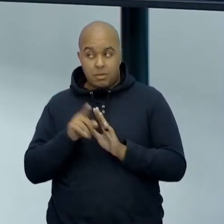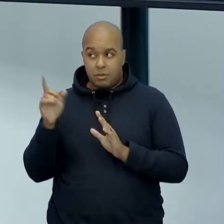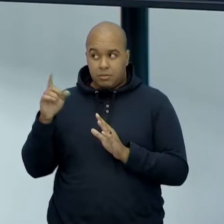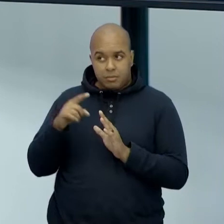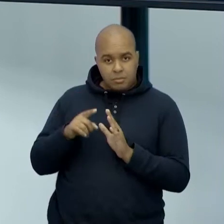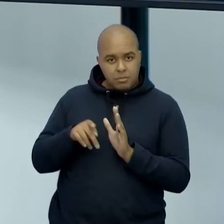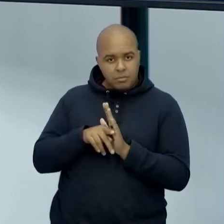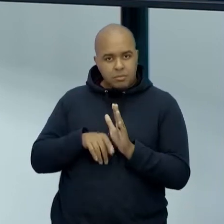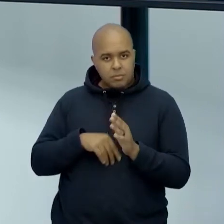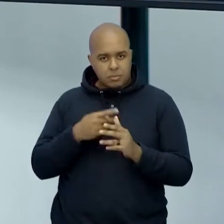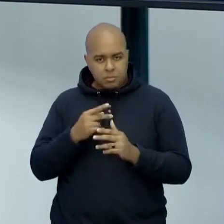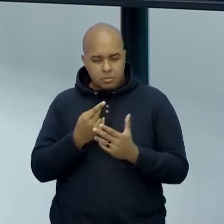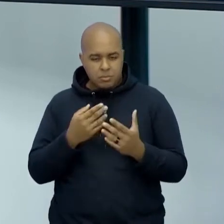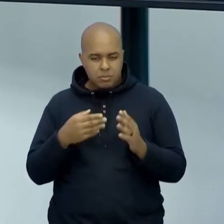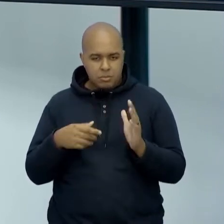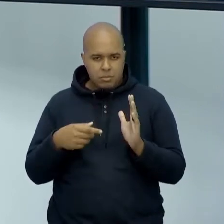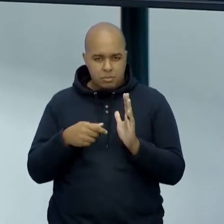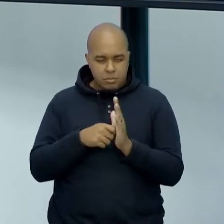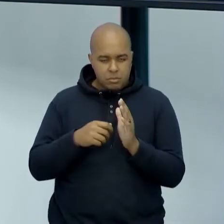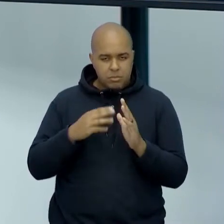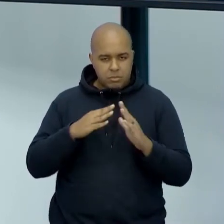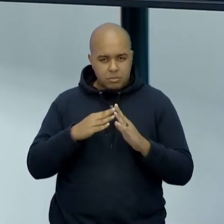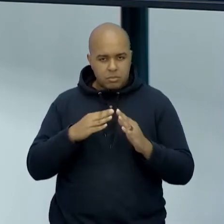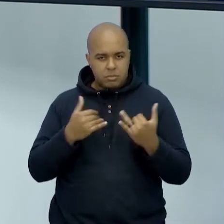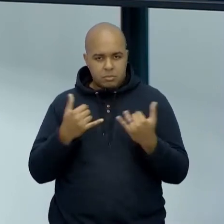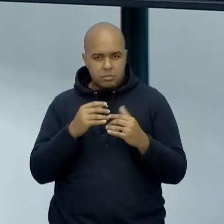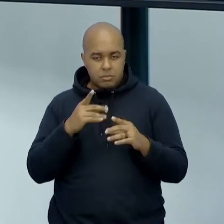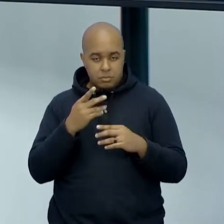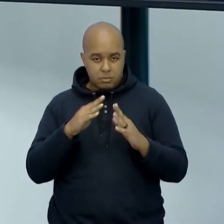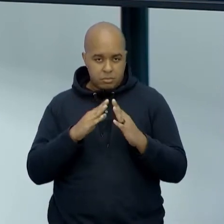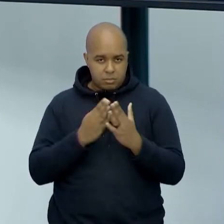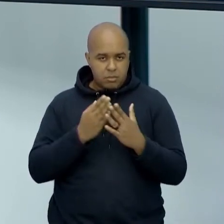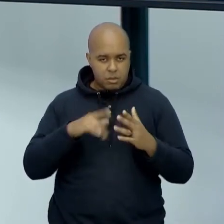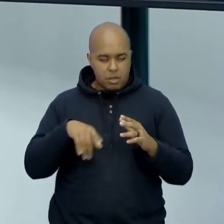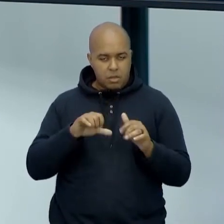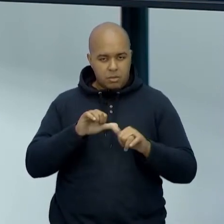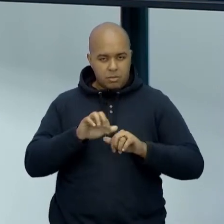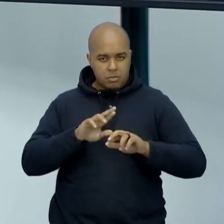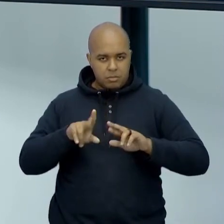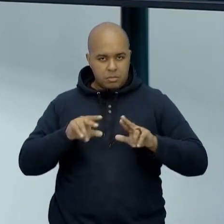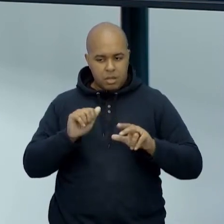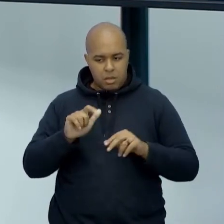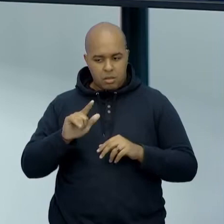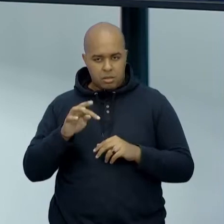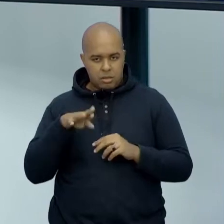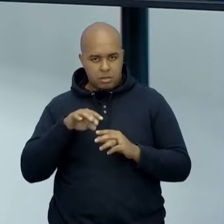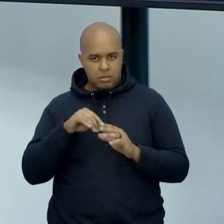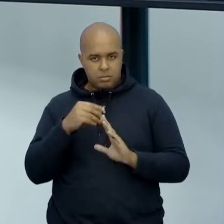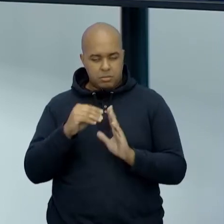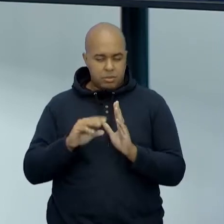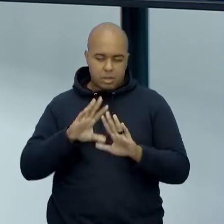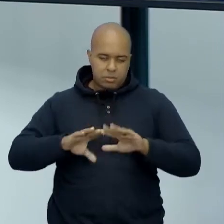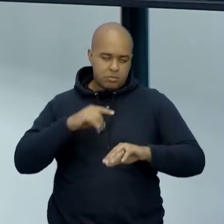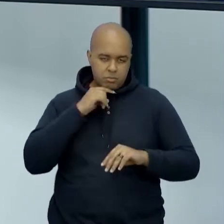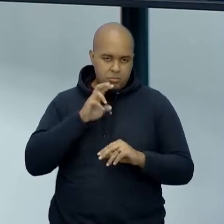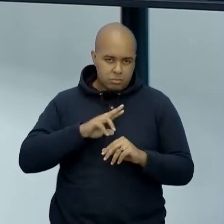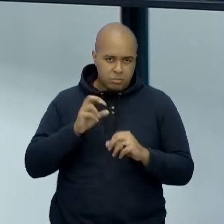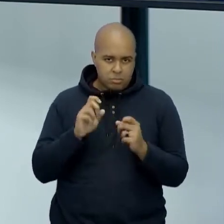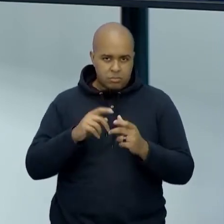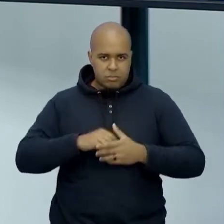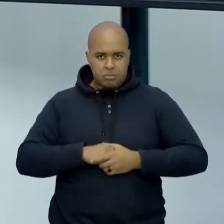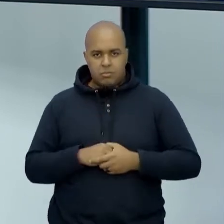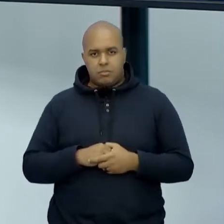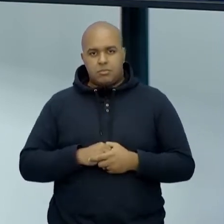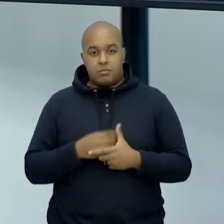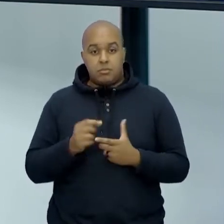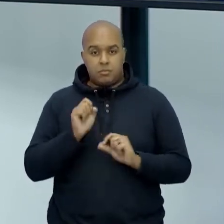ali da sua instalação, aí da sua casa, da sua escola, ela é alternada, tá? Então não funcionaria, beleza?